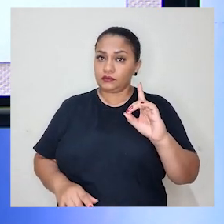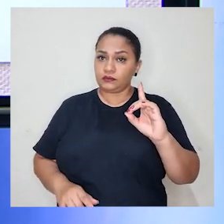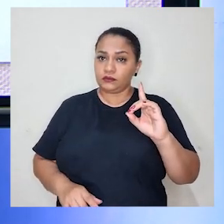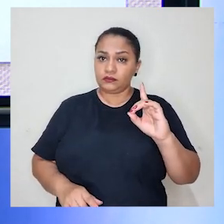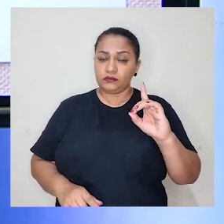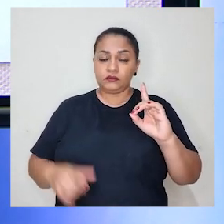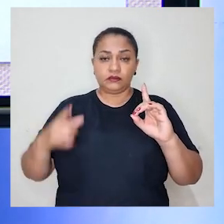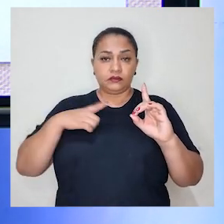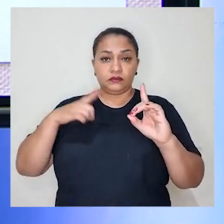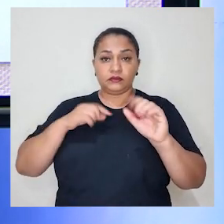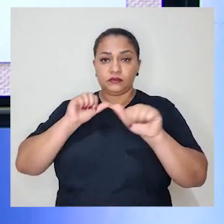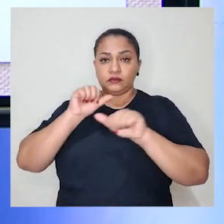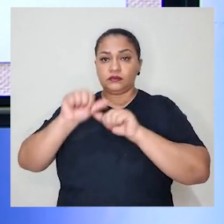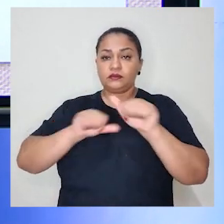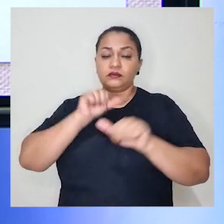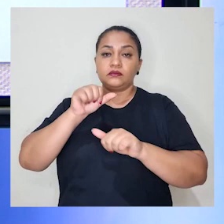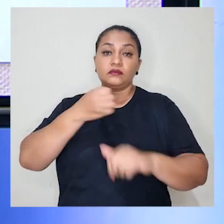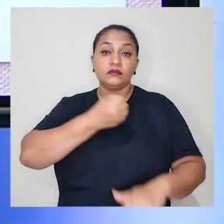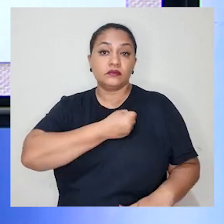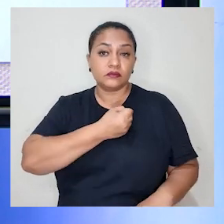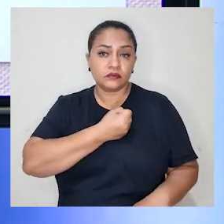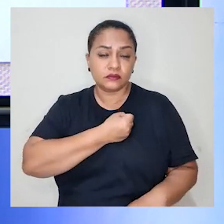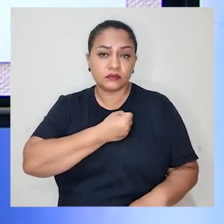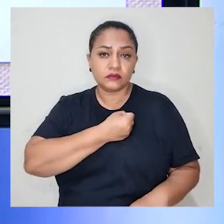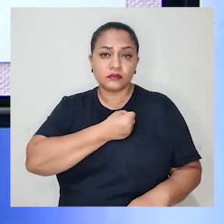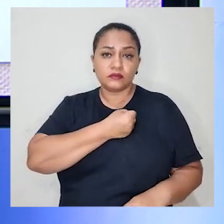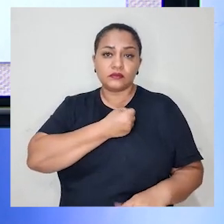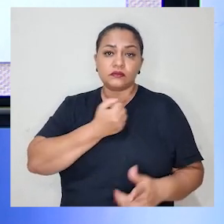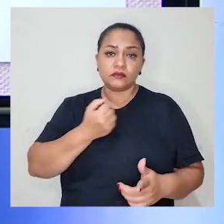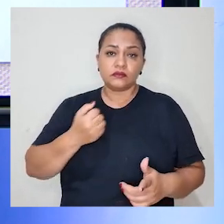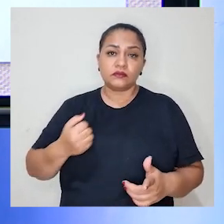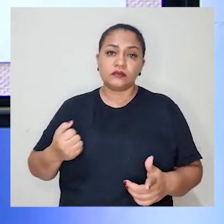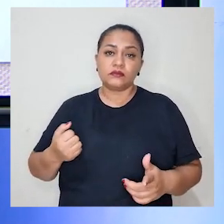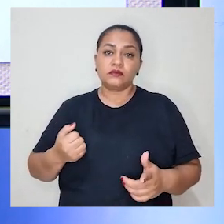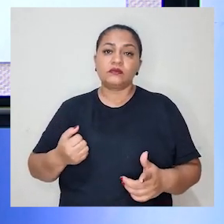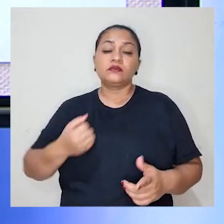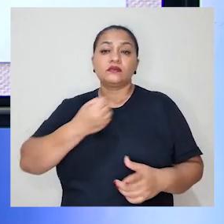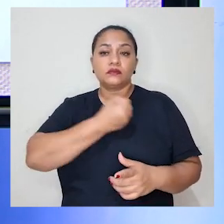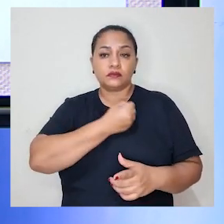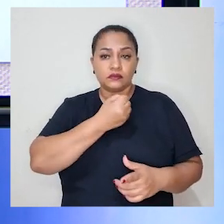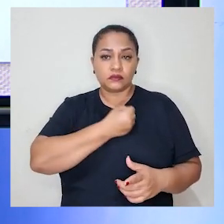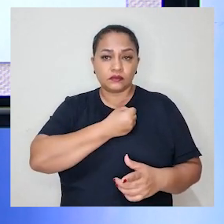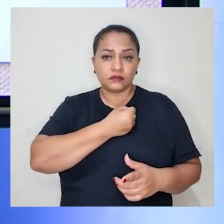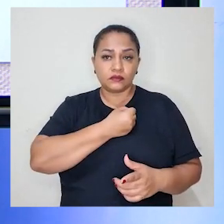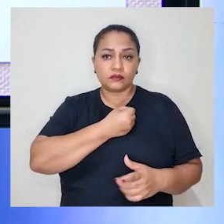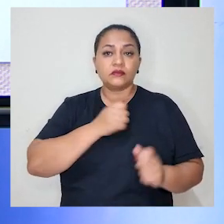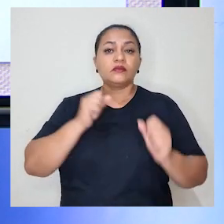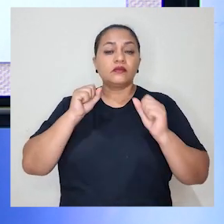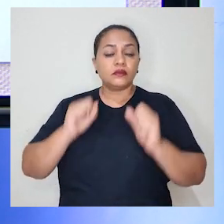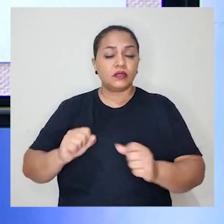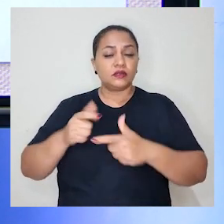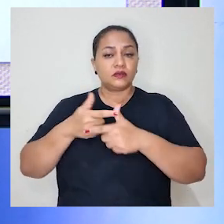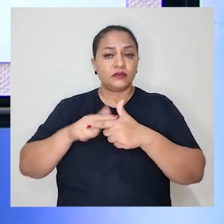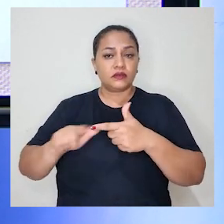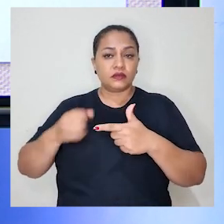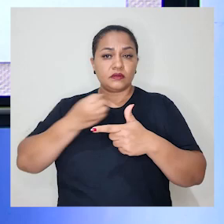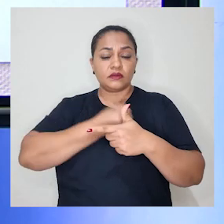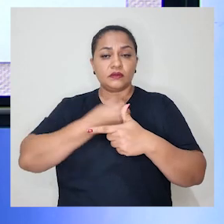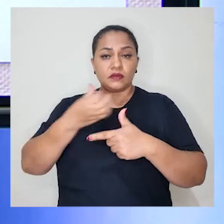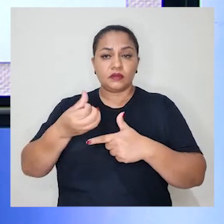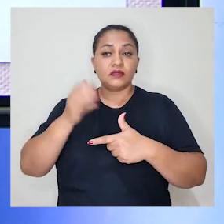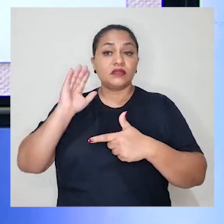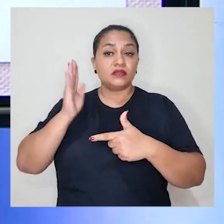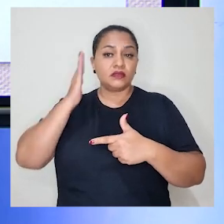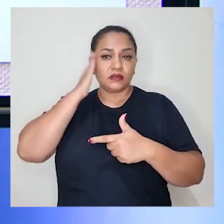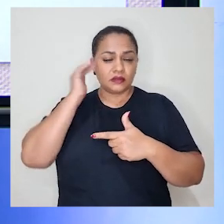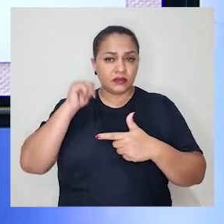lugar dela eu tenho que colocar um número e tornar esse número todo divisível por 6. Então,